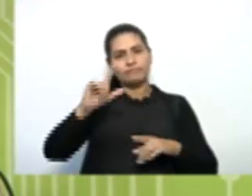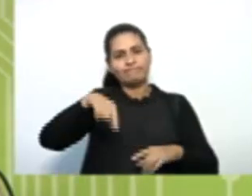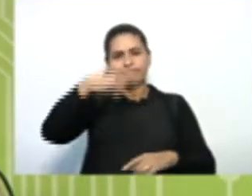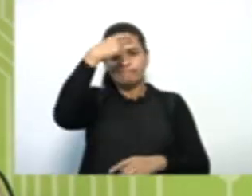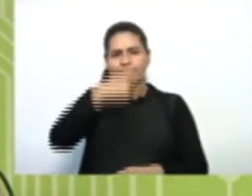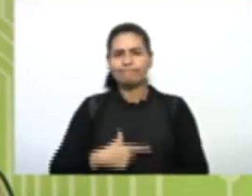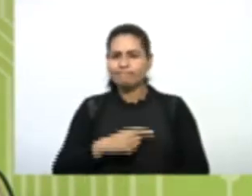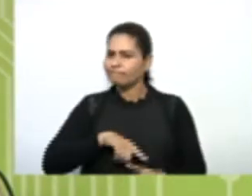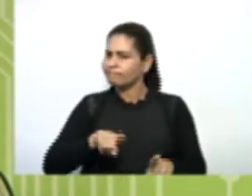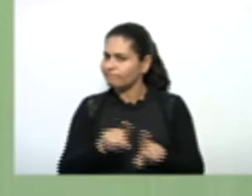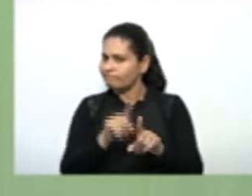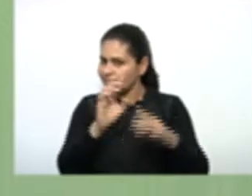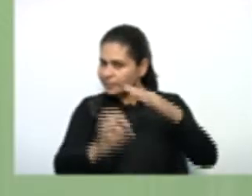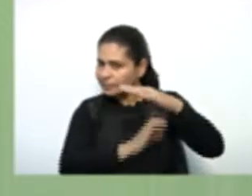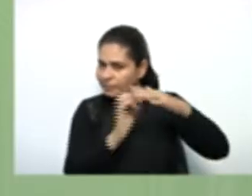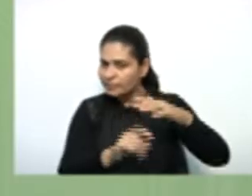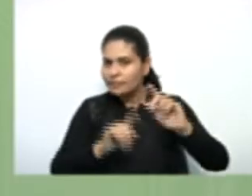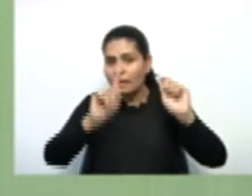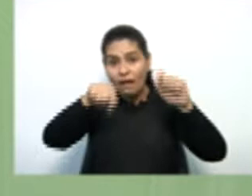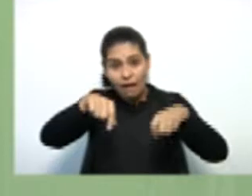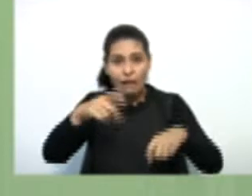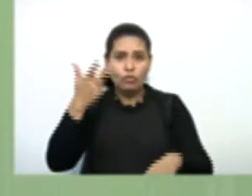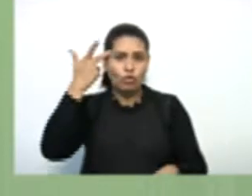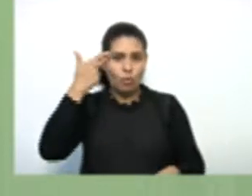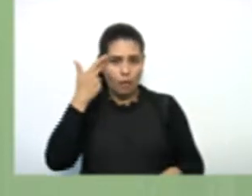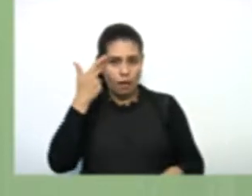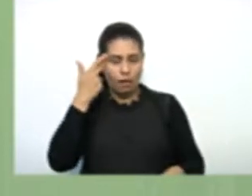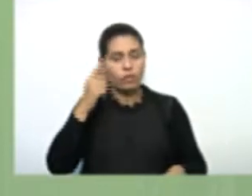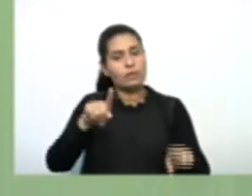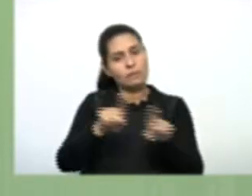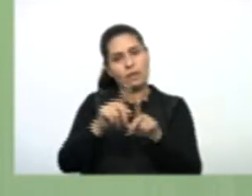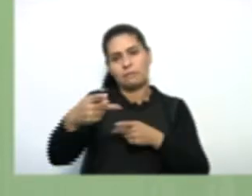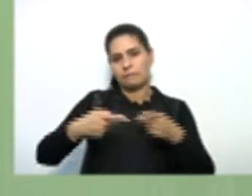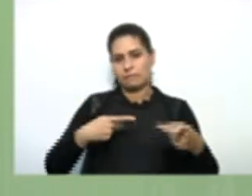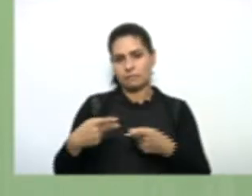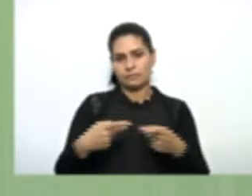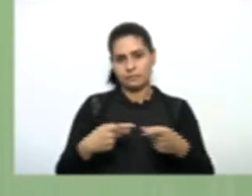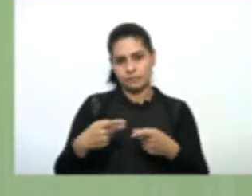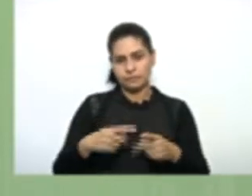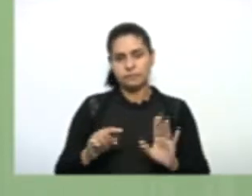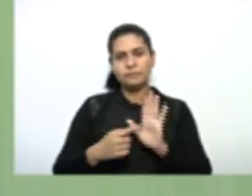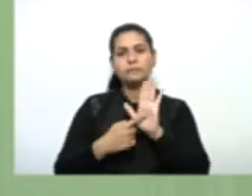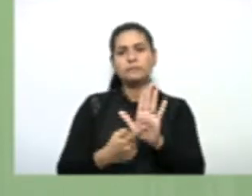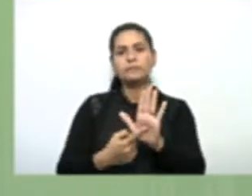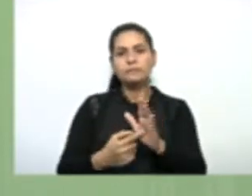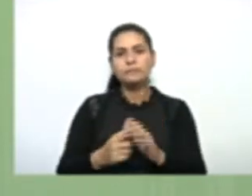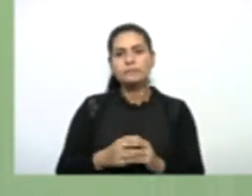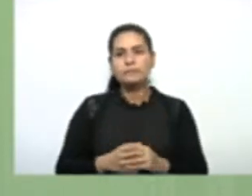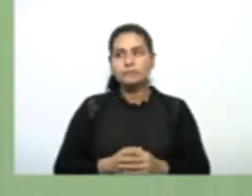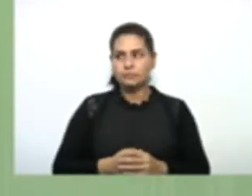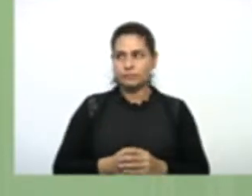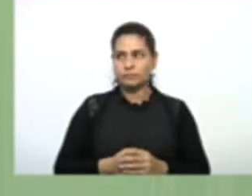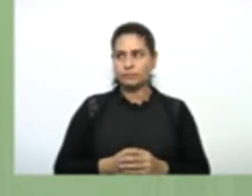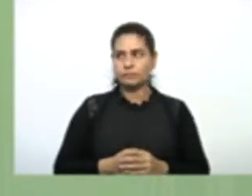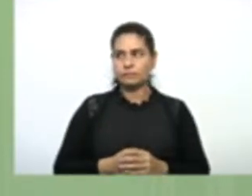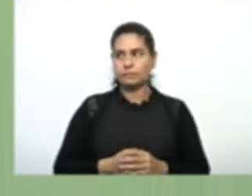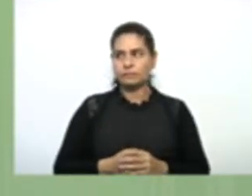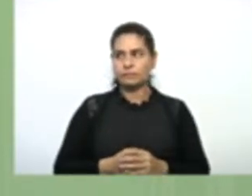comportamento em busca do lucro é um comportamento racional e planejado. Vamos marcar?